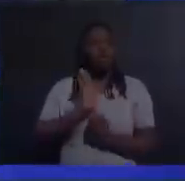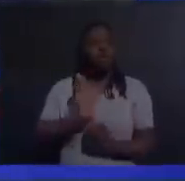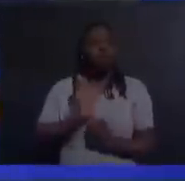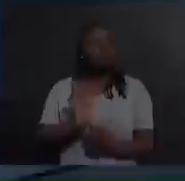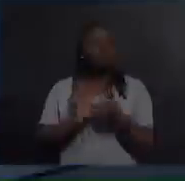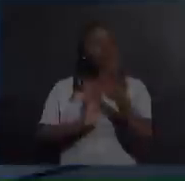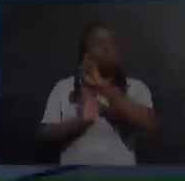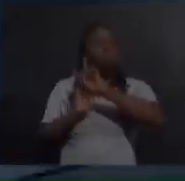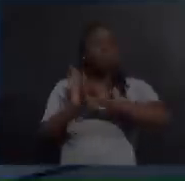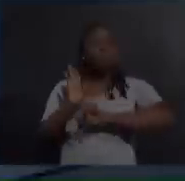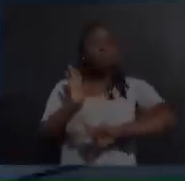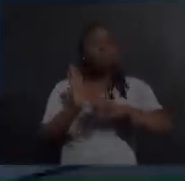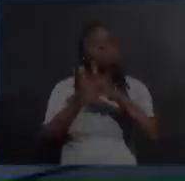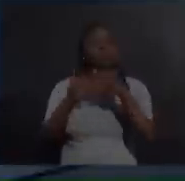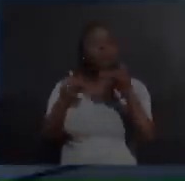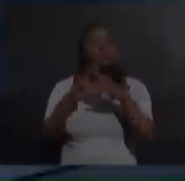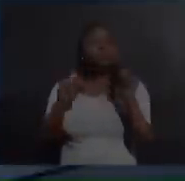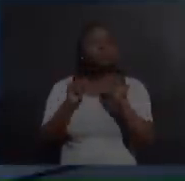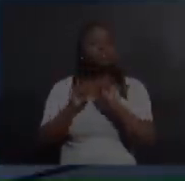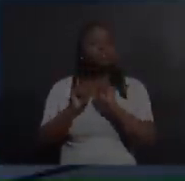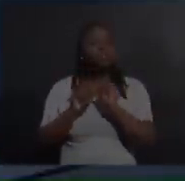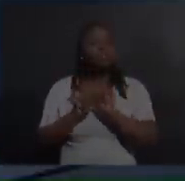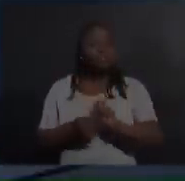que eu pedi aqui para poder fazer.